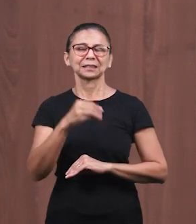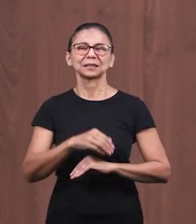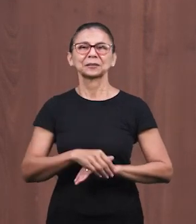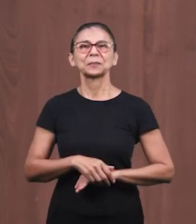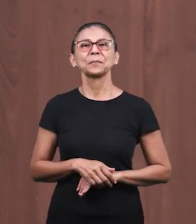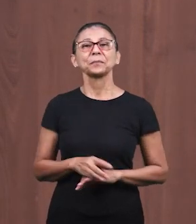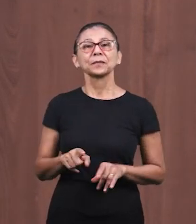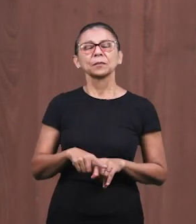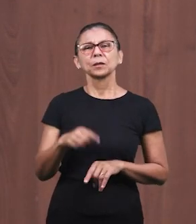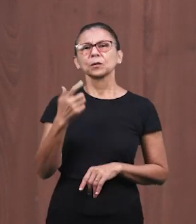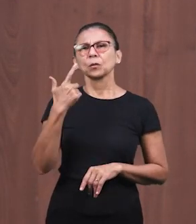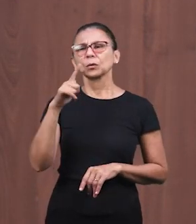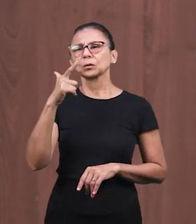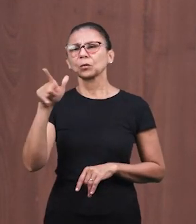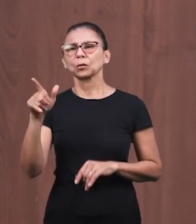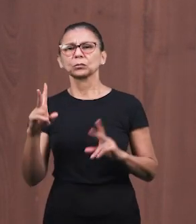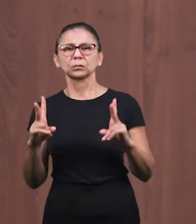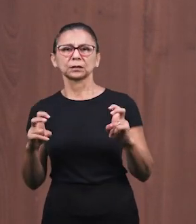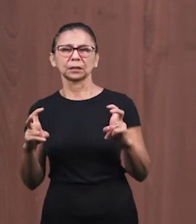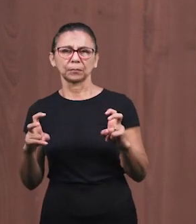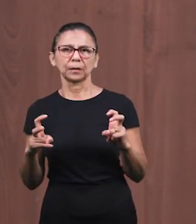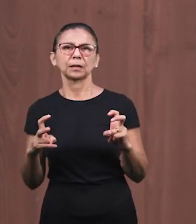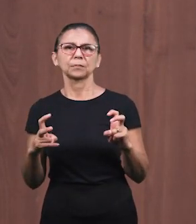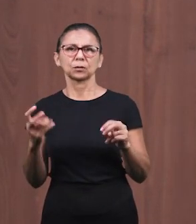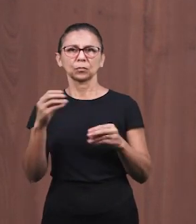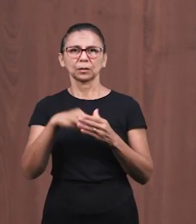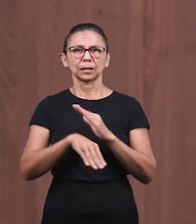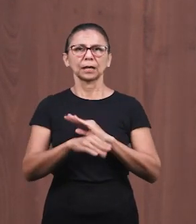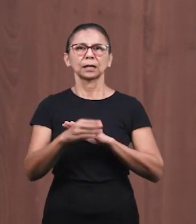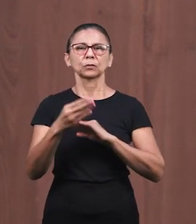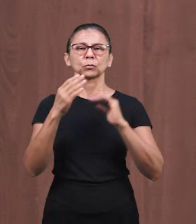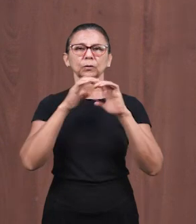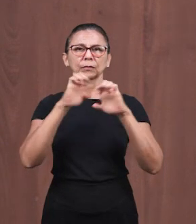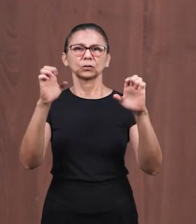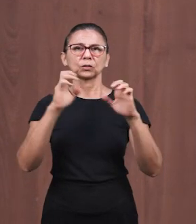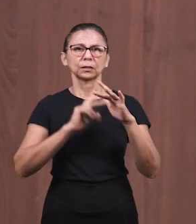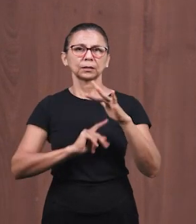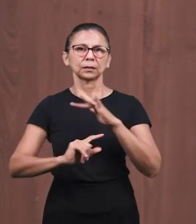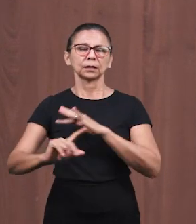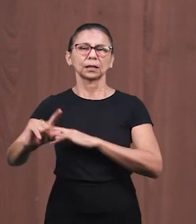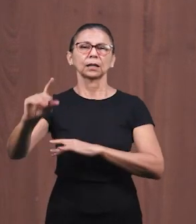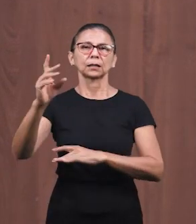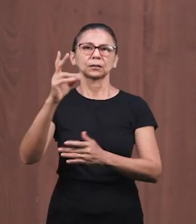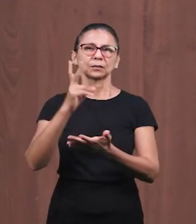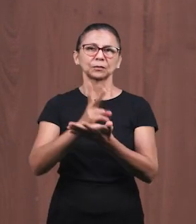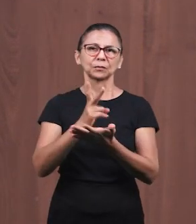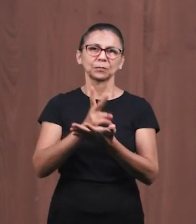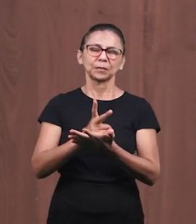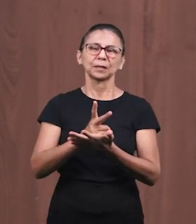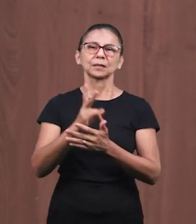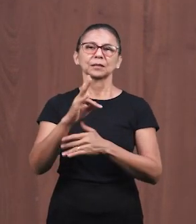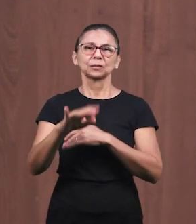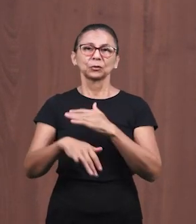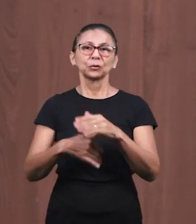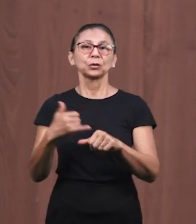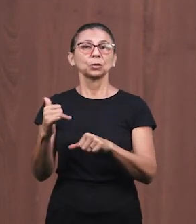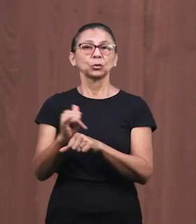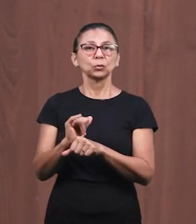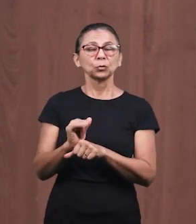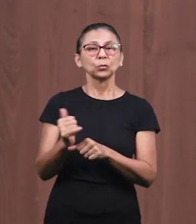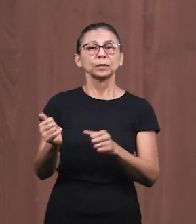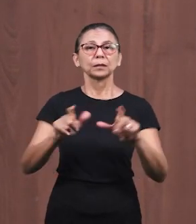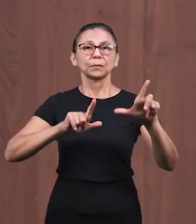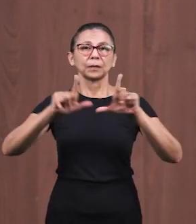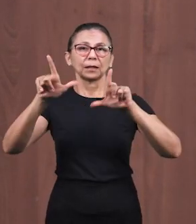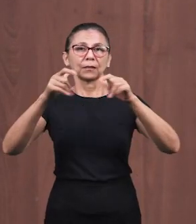Outras participações quinzenais sobre este tema também estão no programa Anunciando o Evangelho Eterno, no mesmo canal e em alguns